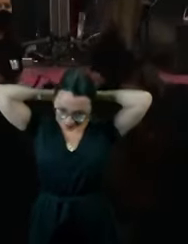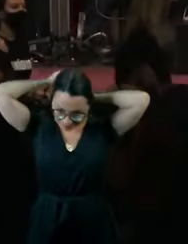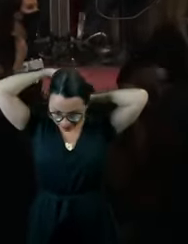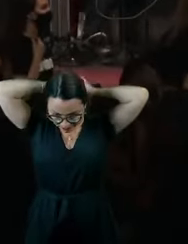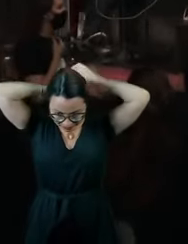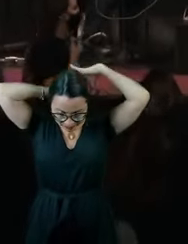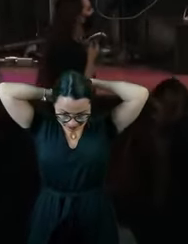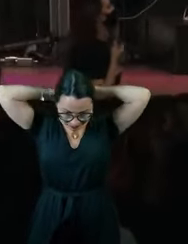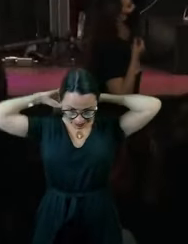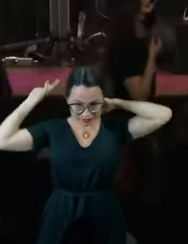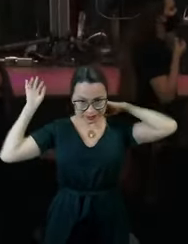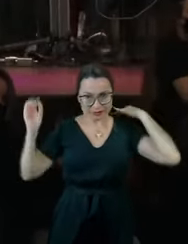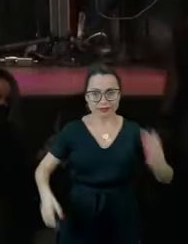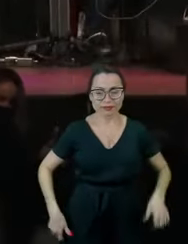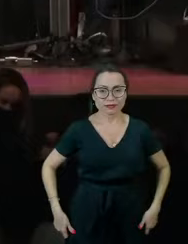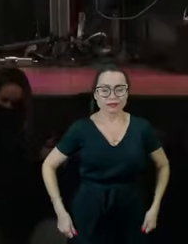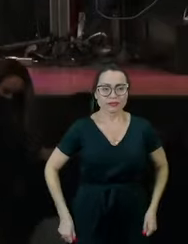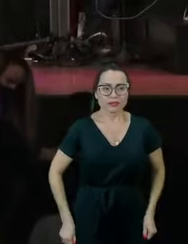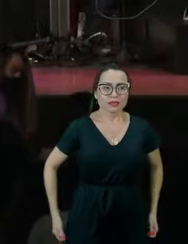Glória a Deus.